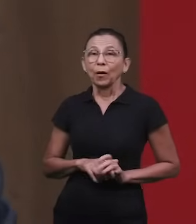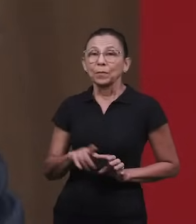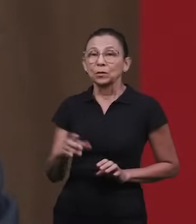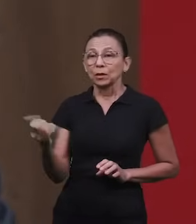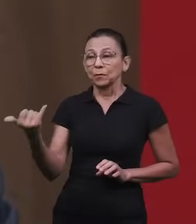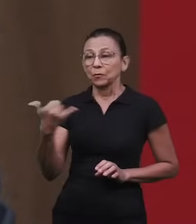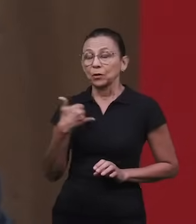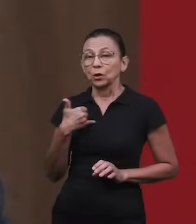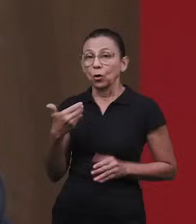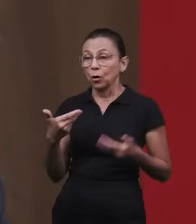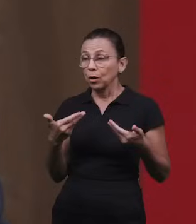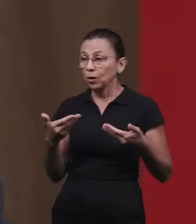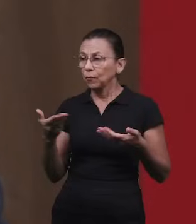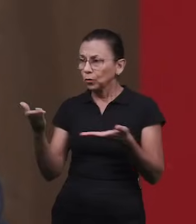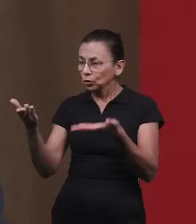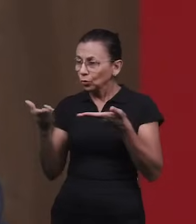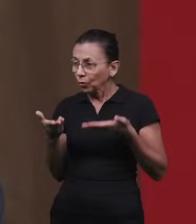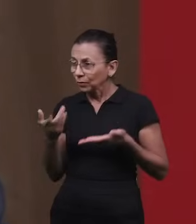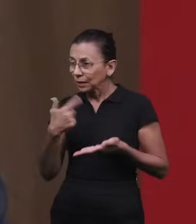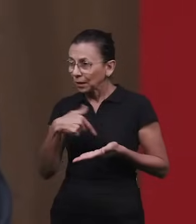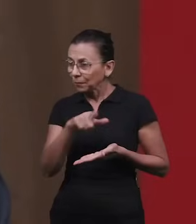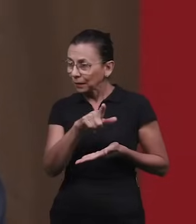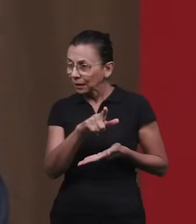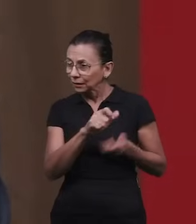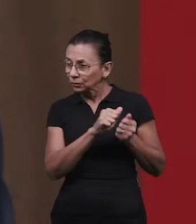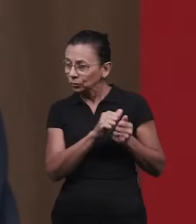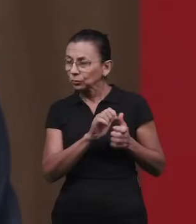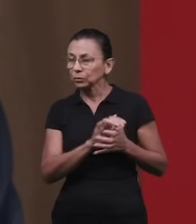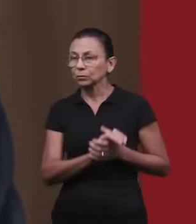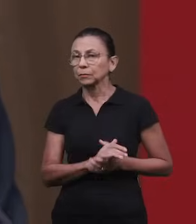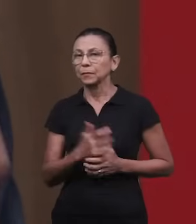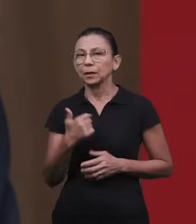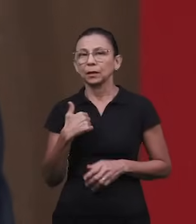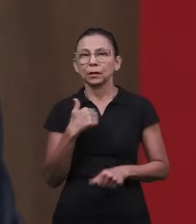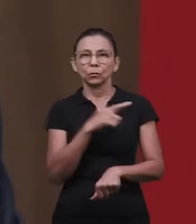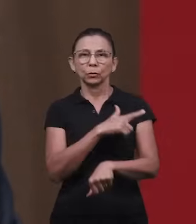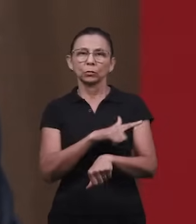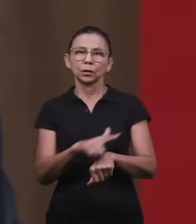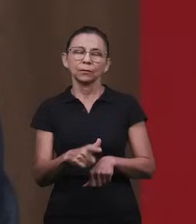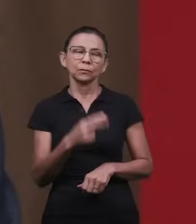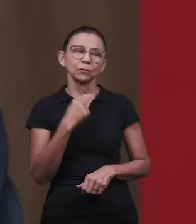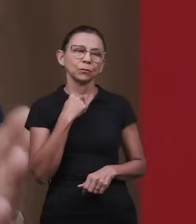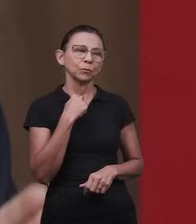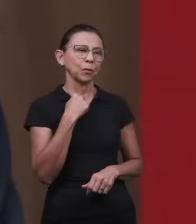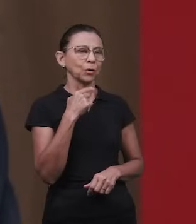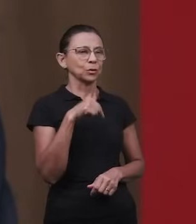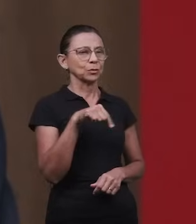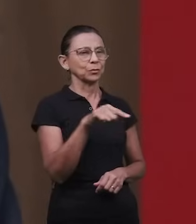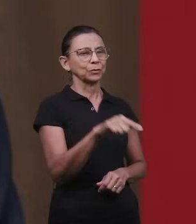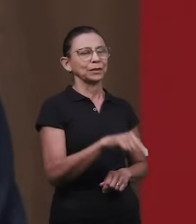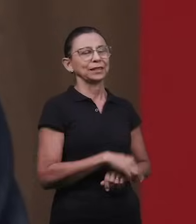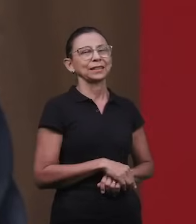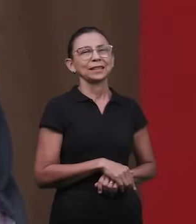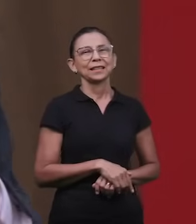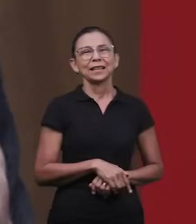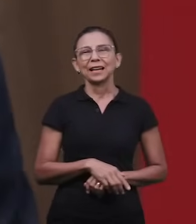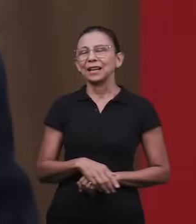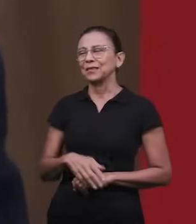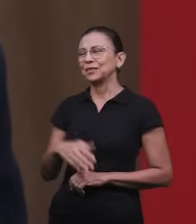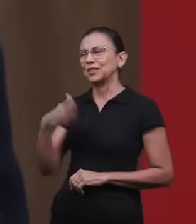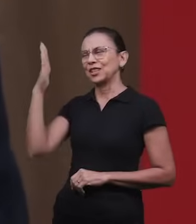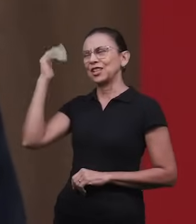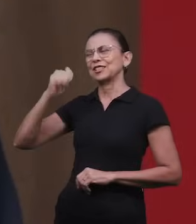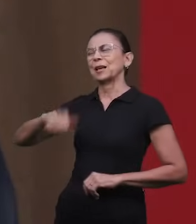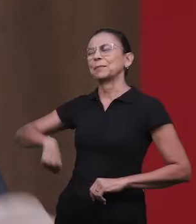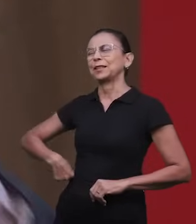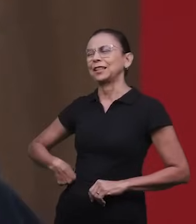aquilo ali. Assim, tá bom. Aí ela convidou, eu gentilmente disse, olha, eu não vou poder ir e tal. Ele disse, eu já sabia que você ia.